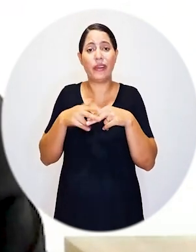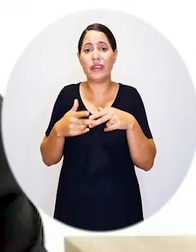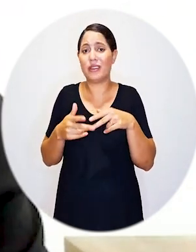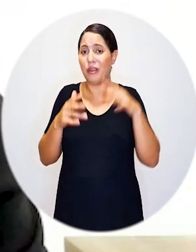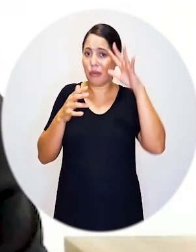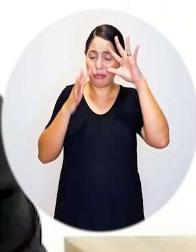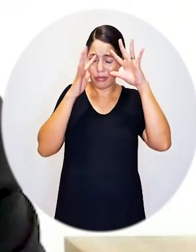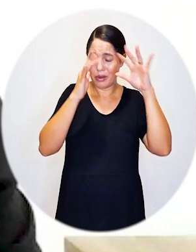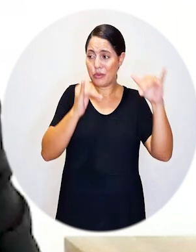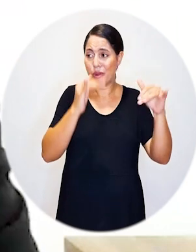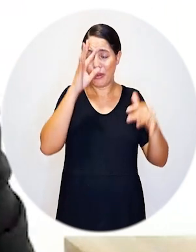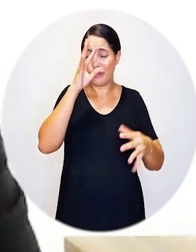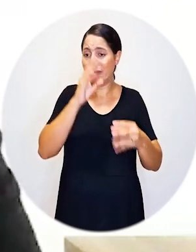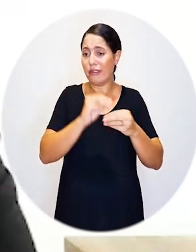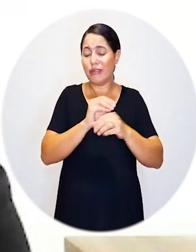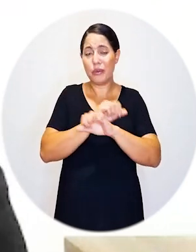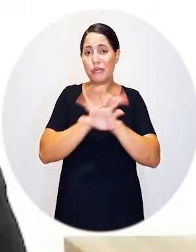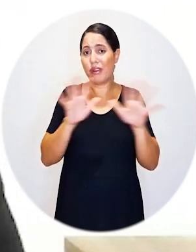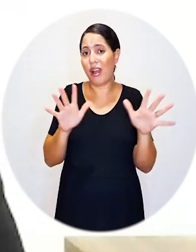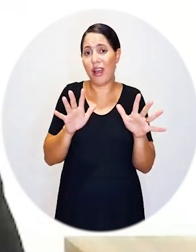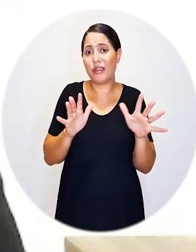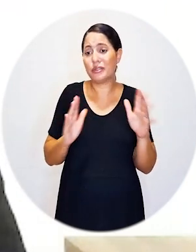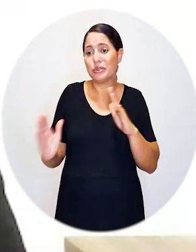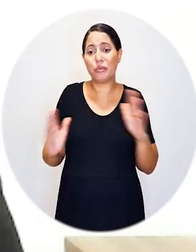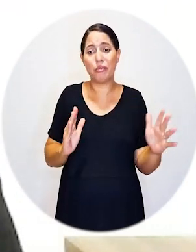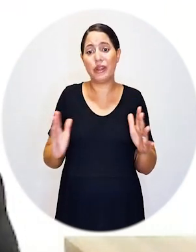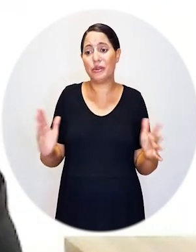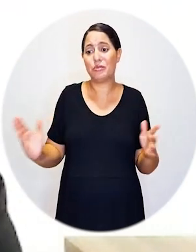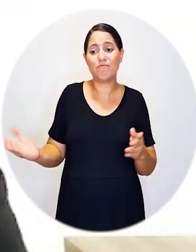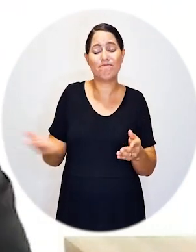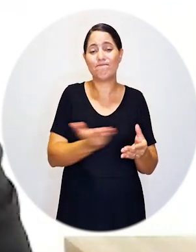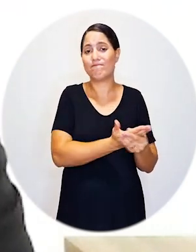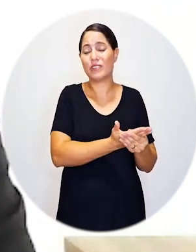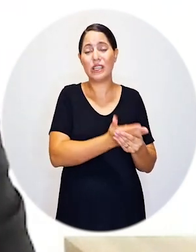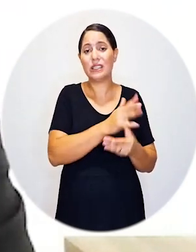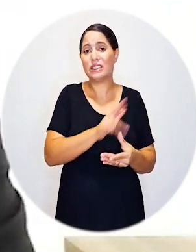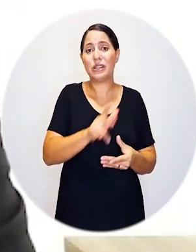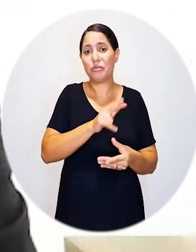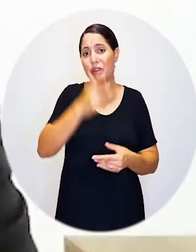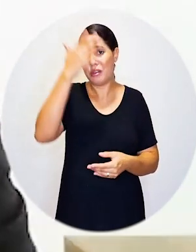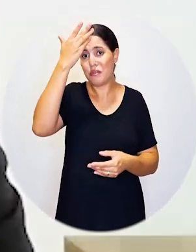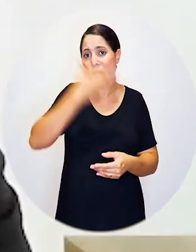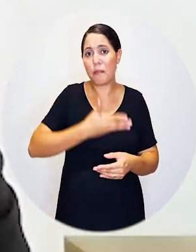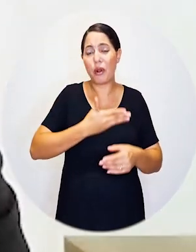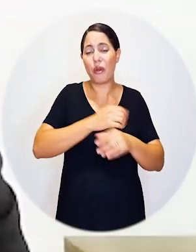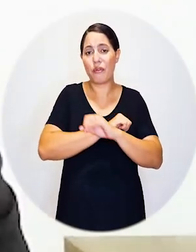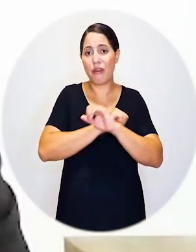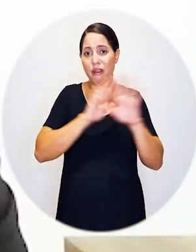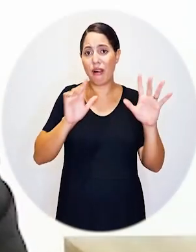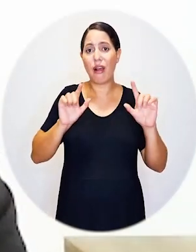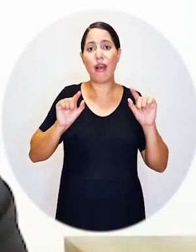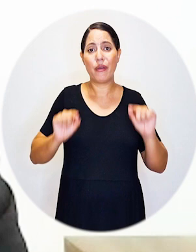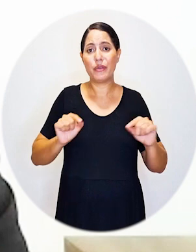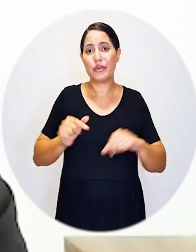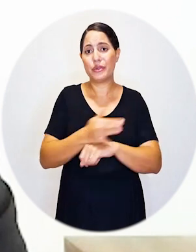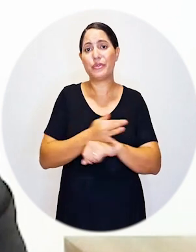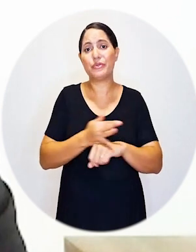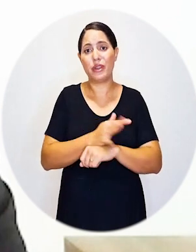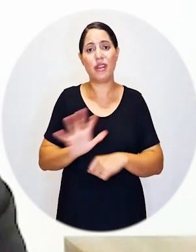tempestivo era intempestivo, porque no ato da interposição não houve a